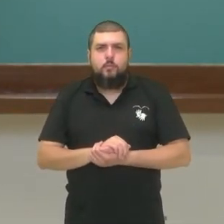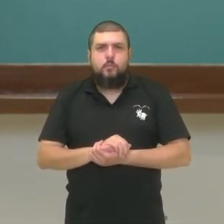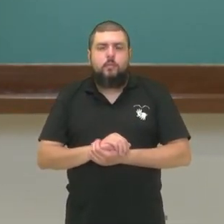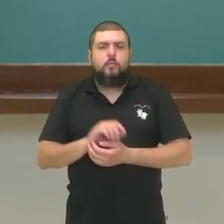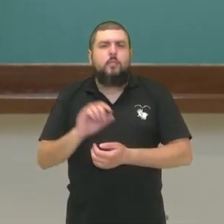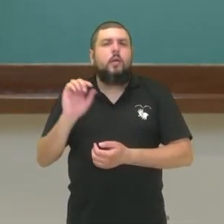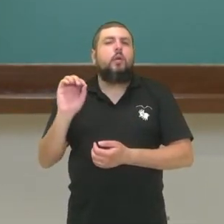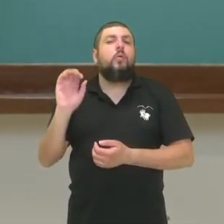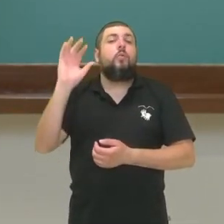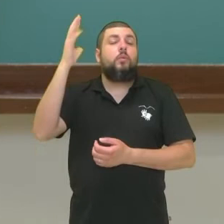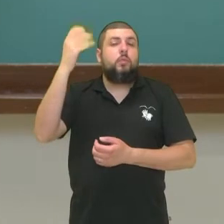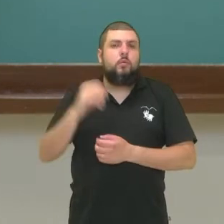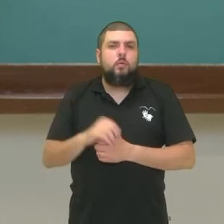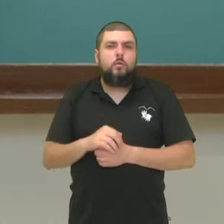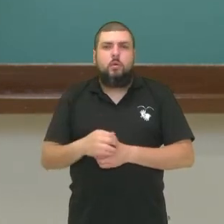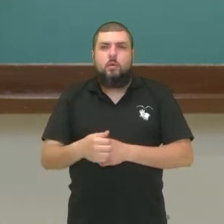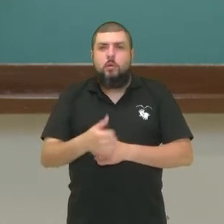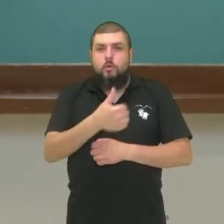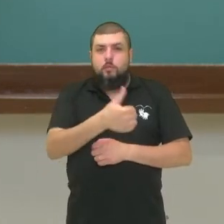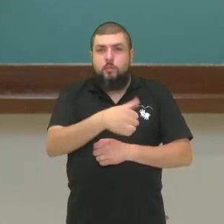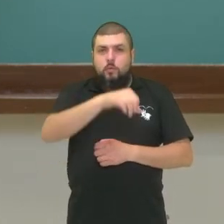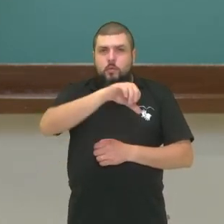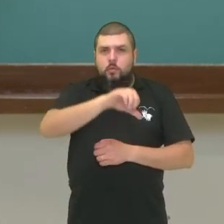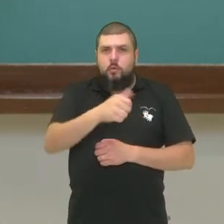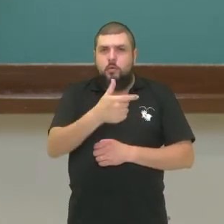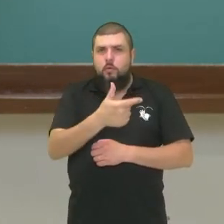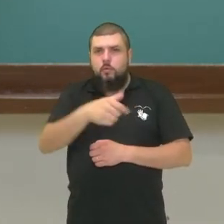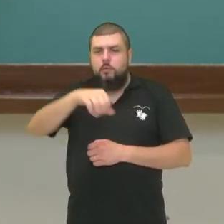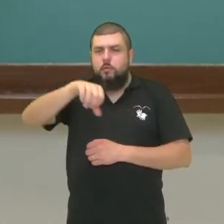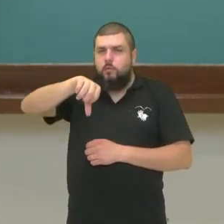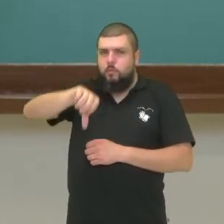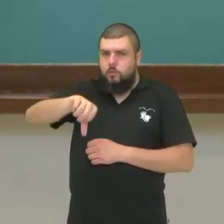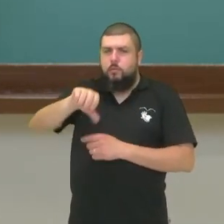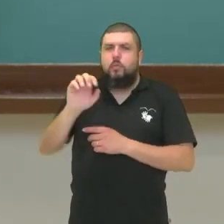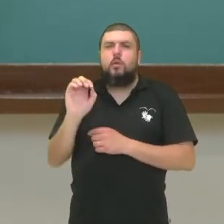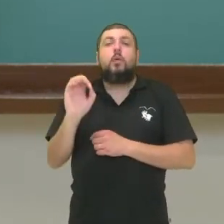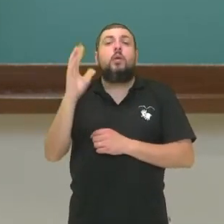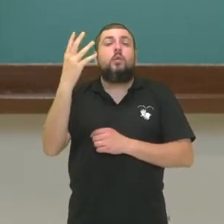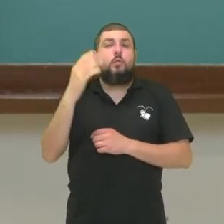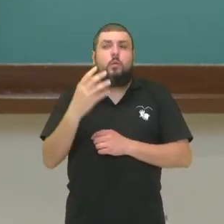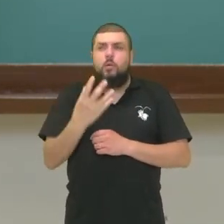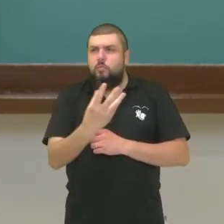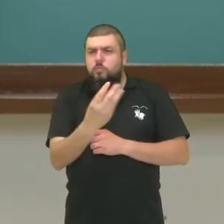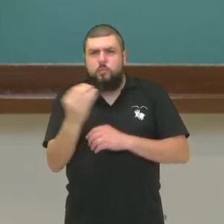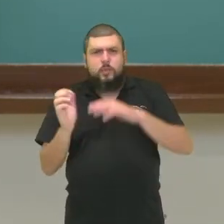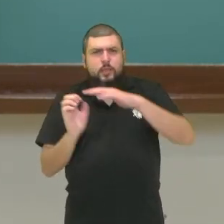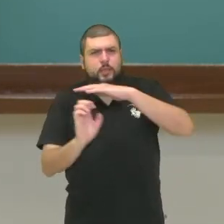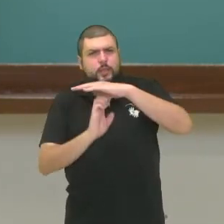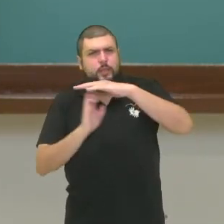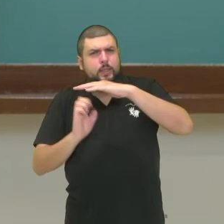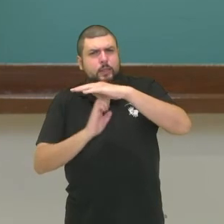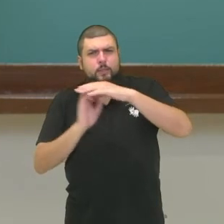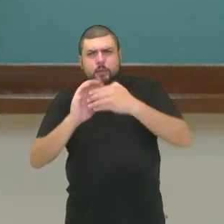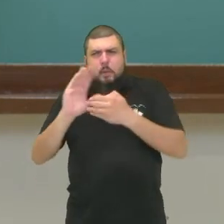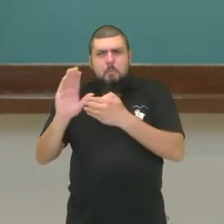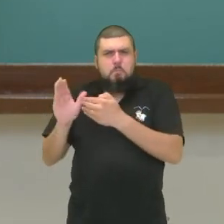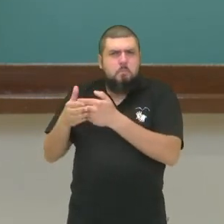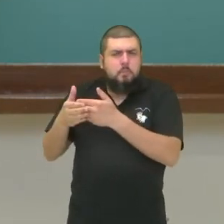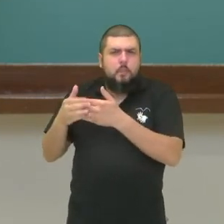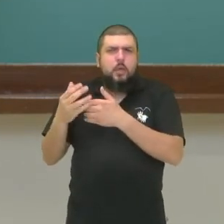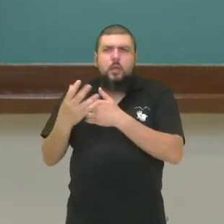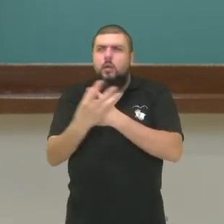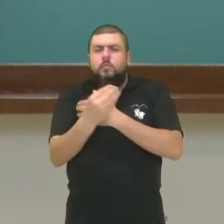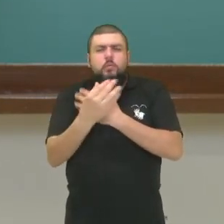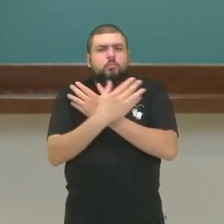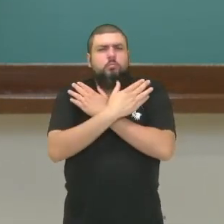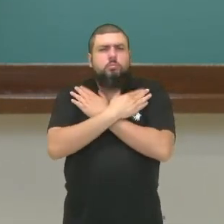aquele período nos Estados Unidos chamado de a Grande Depressão. Várias empresas quebraram, muitas pessoas ficaram sem emprego,